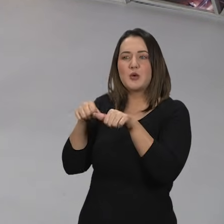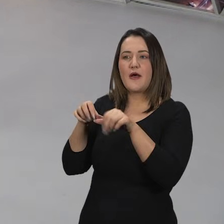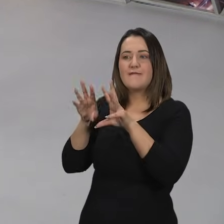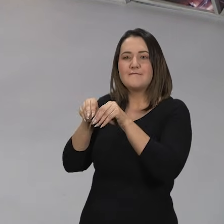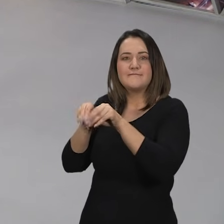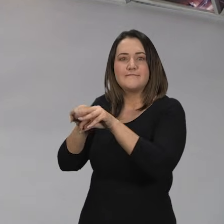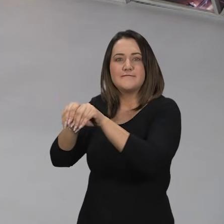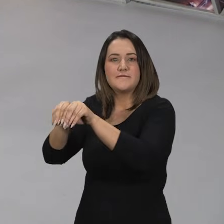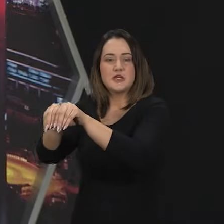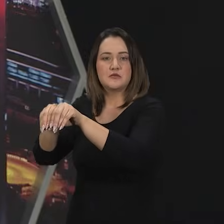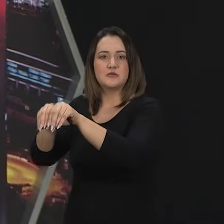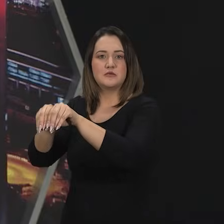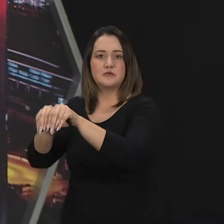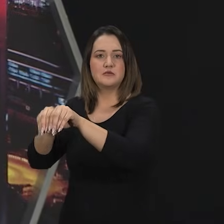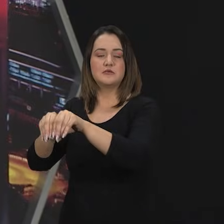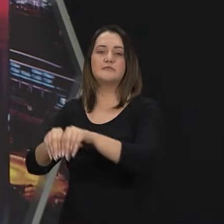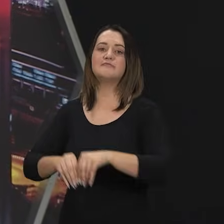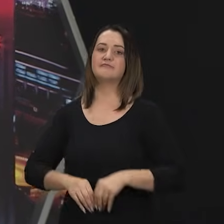não?